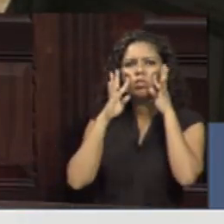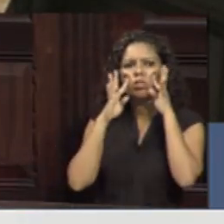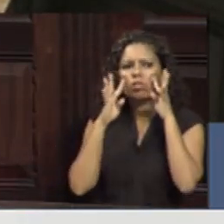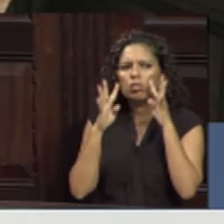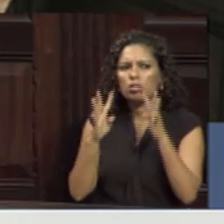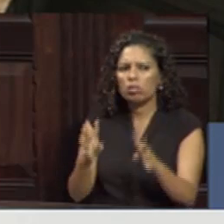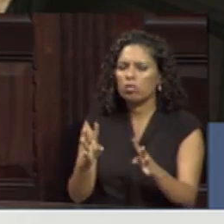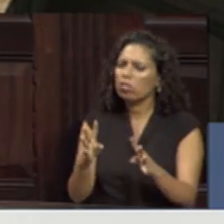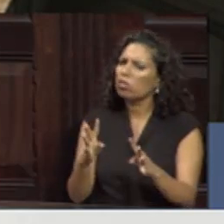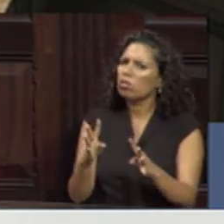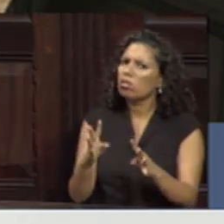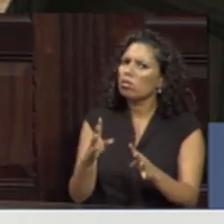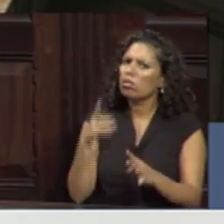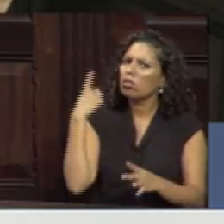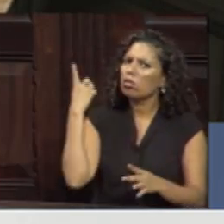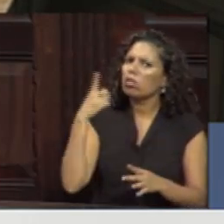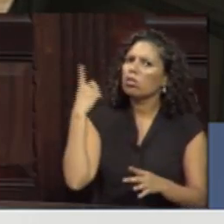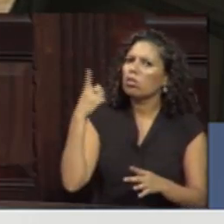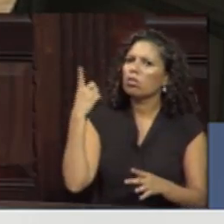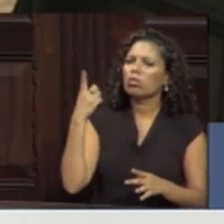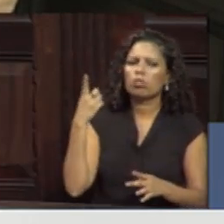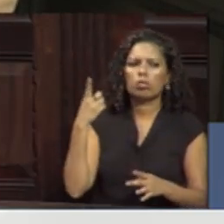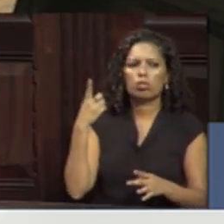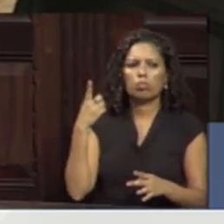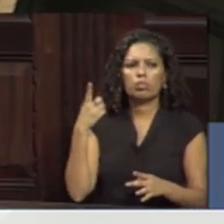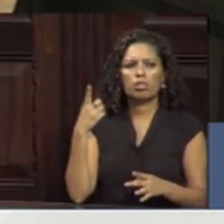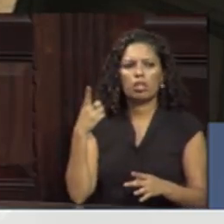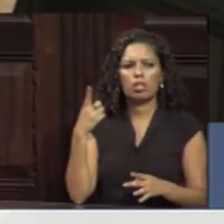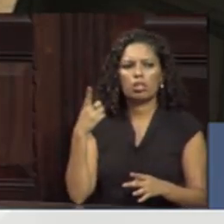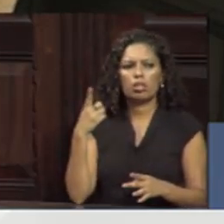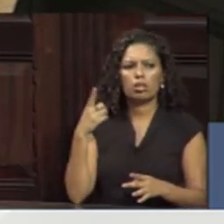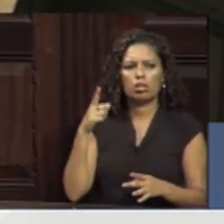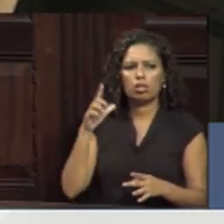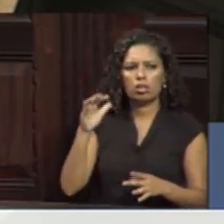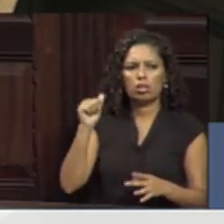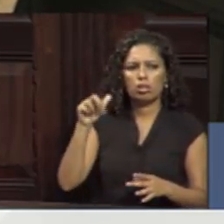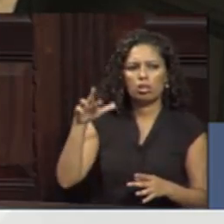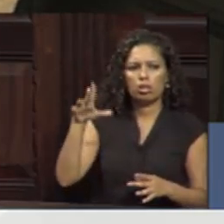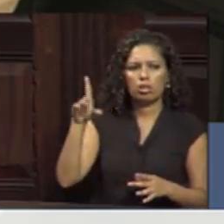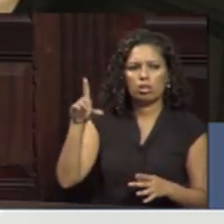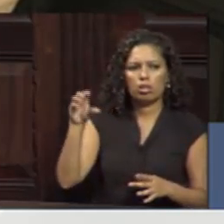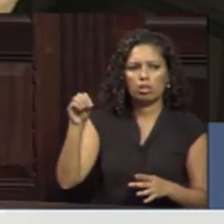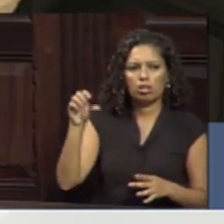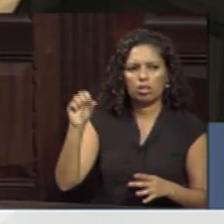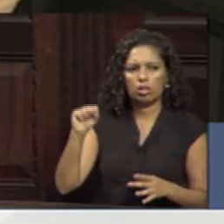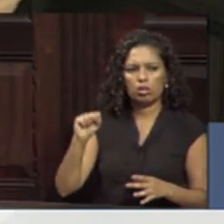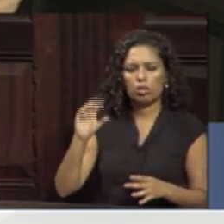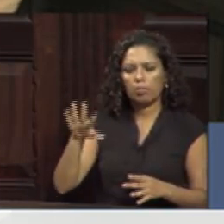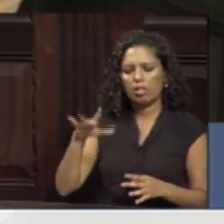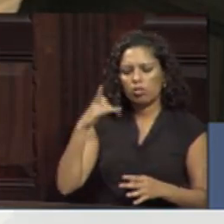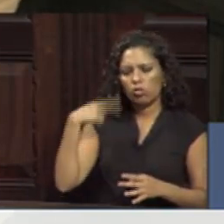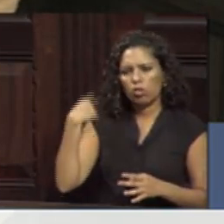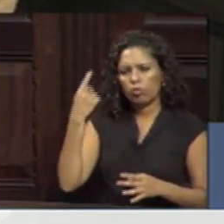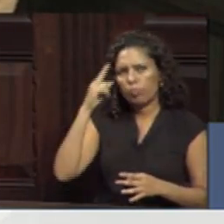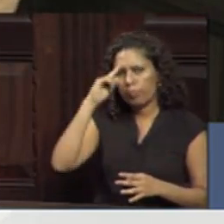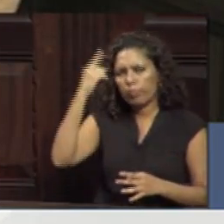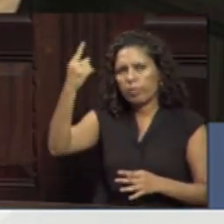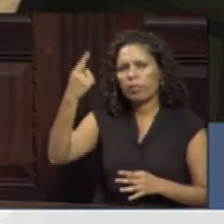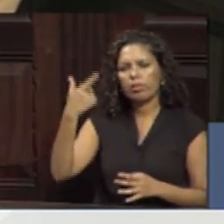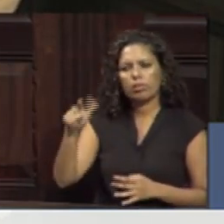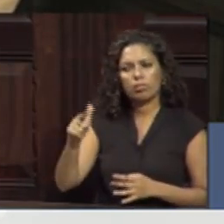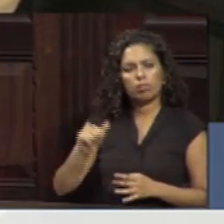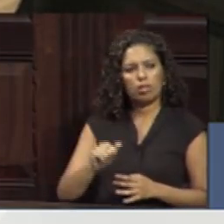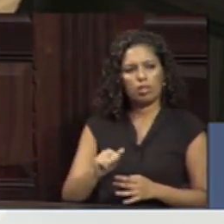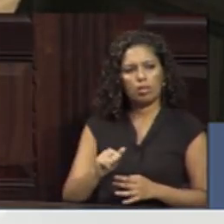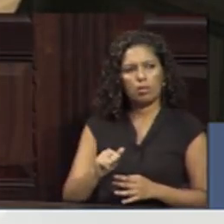do deputado Carlos Mink, e conversávamos antes aqui da sessão. Não há dúvidas, por tudo que foi mostrado até agora, que se